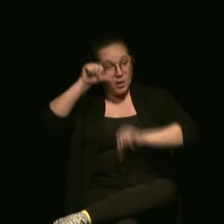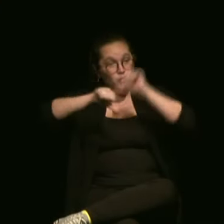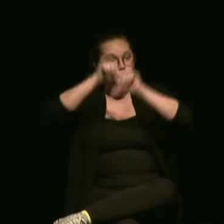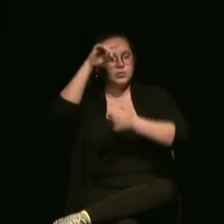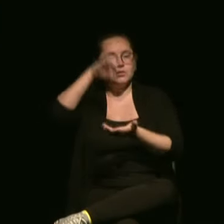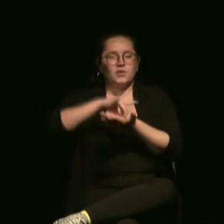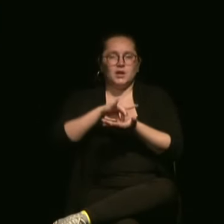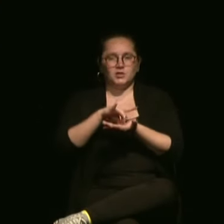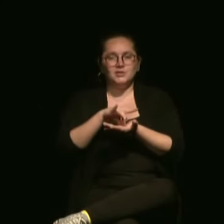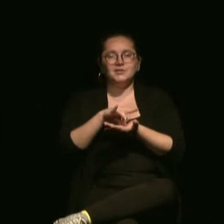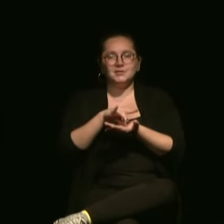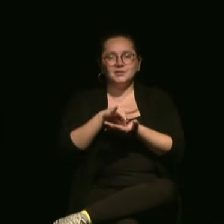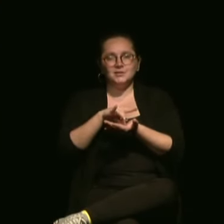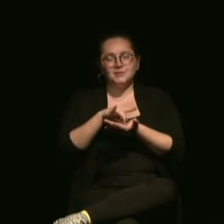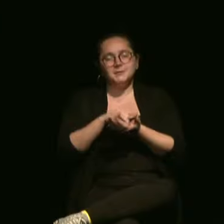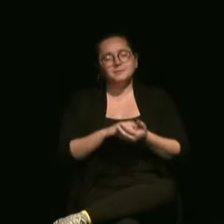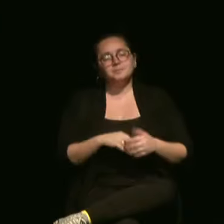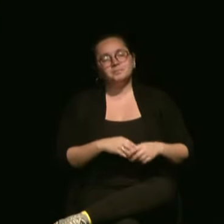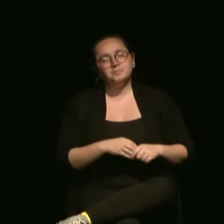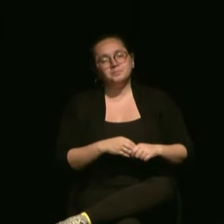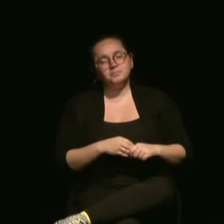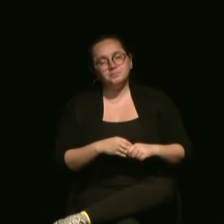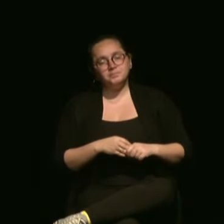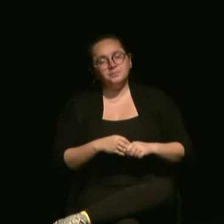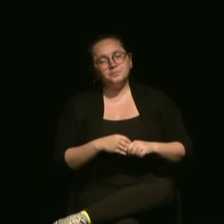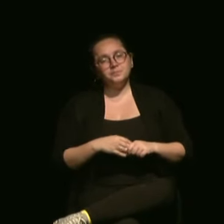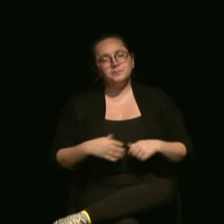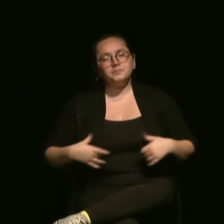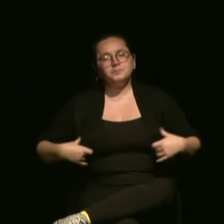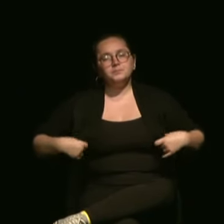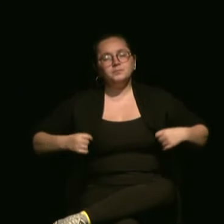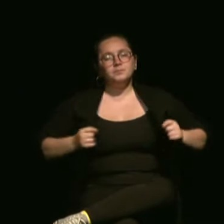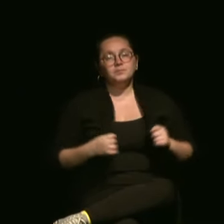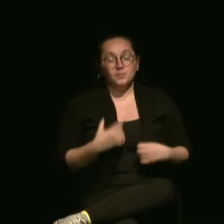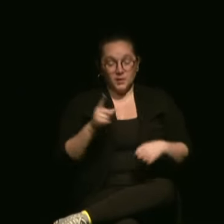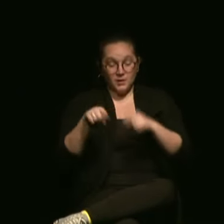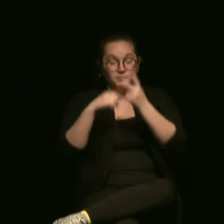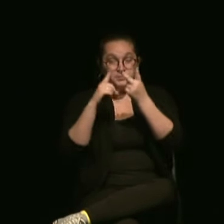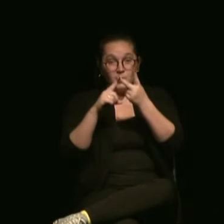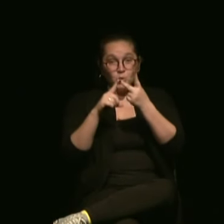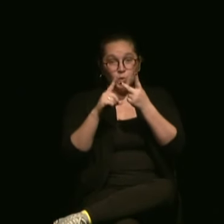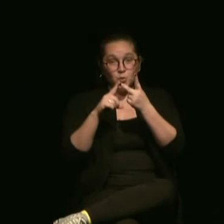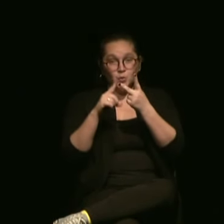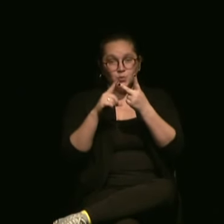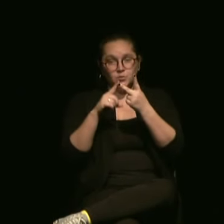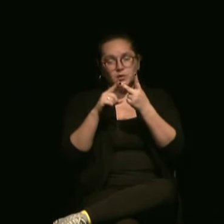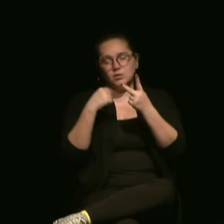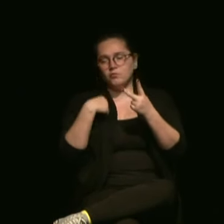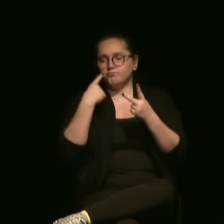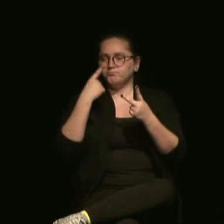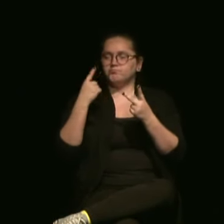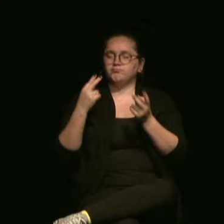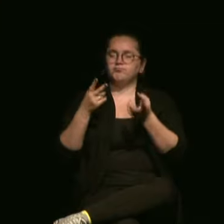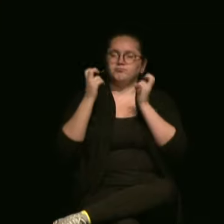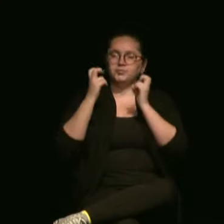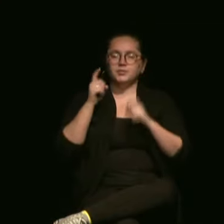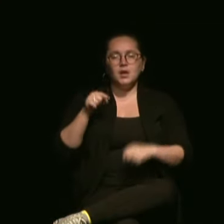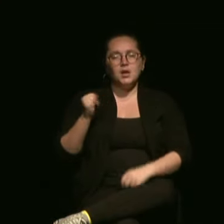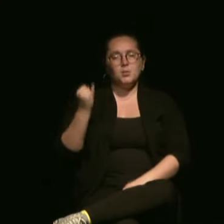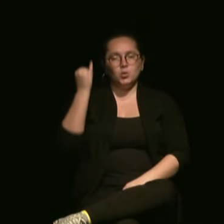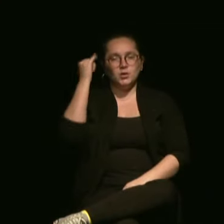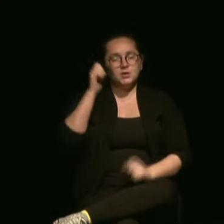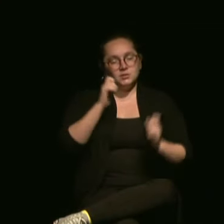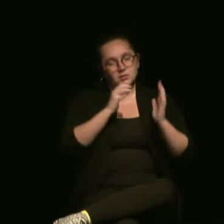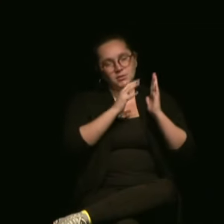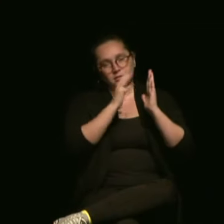é profundamente verdadeira. Né? A segunda característica importante dessa